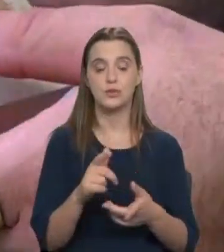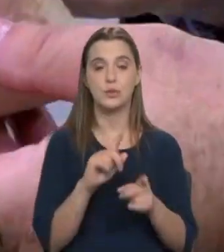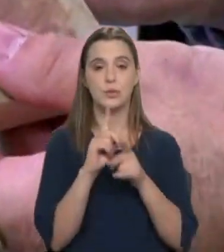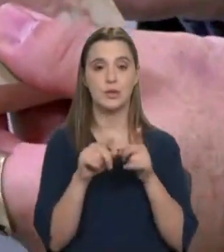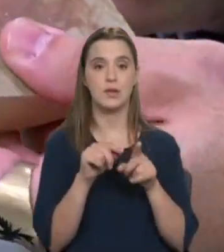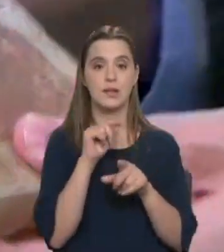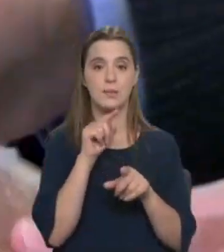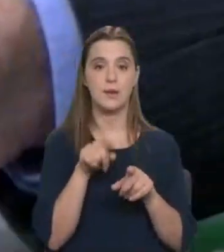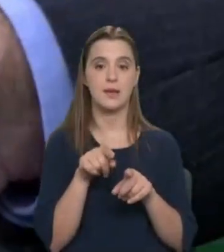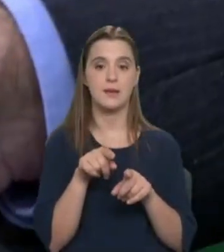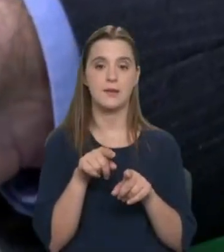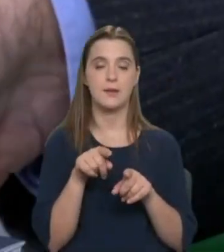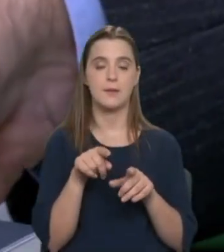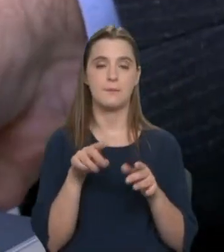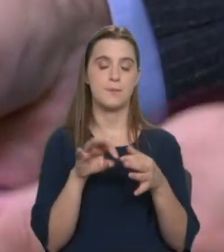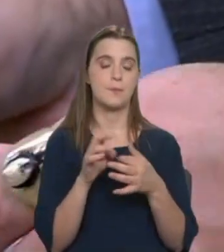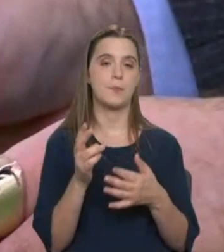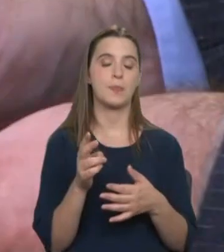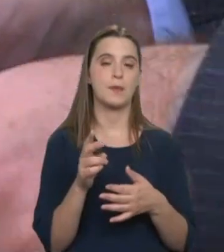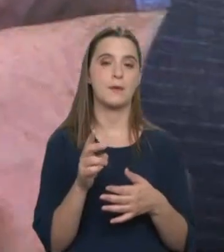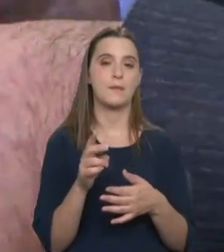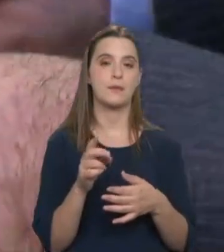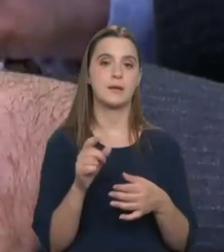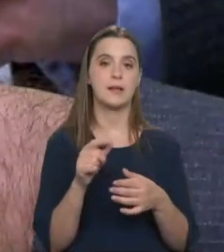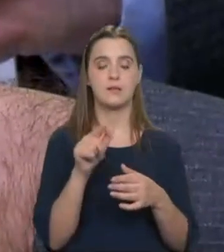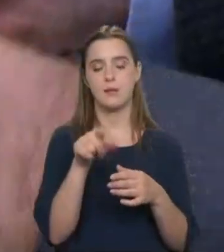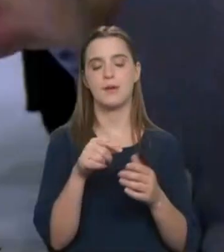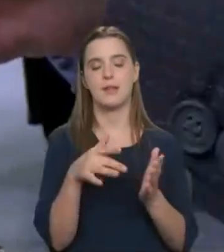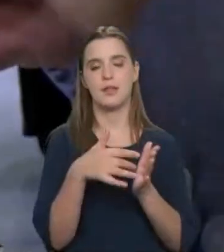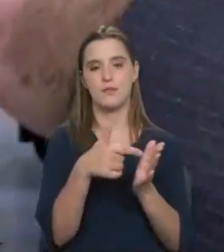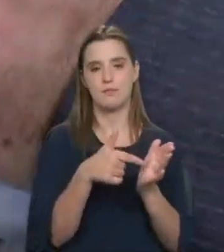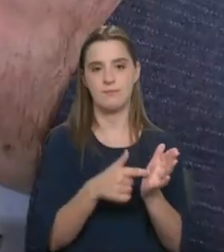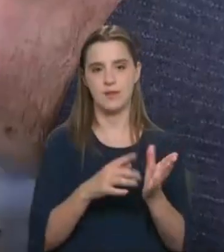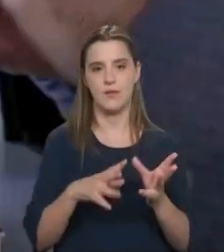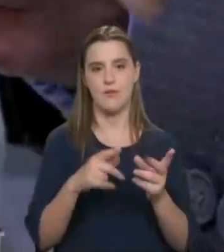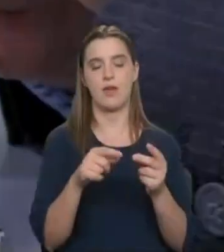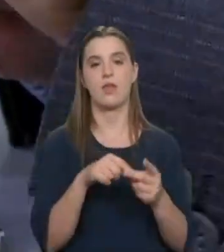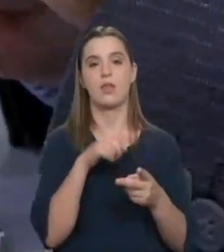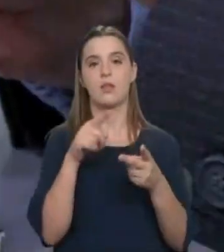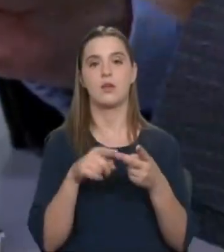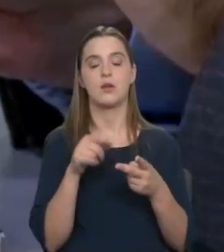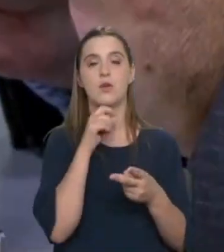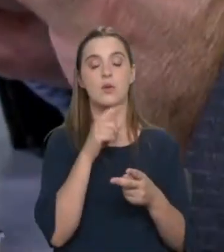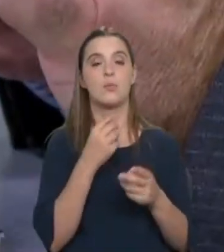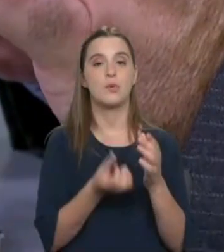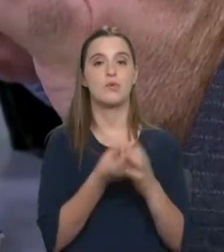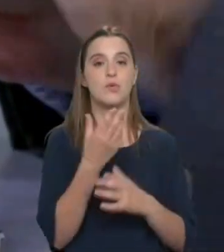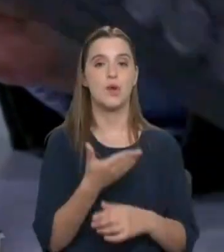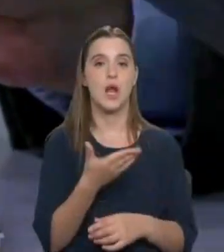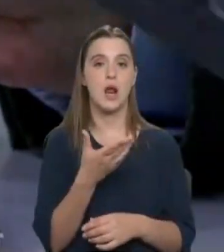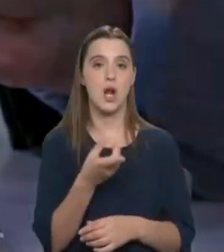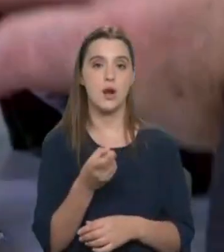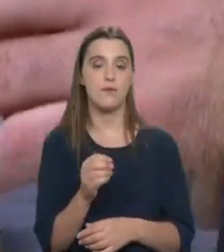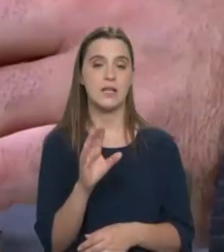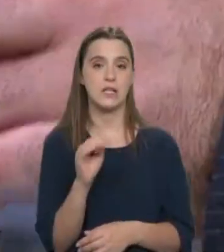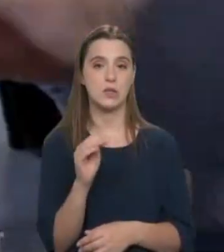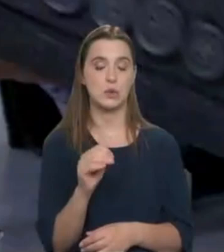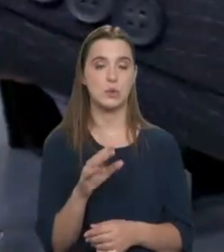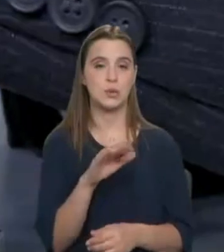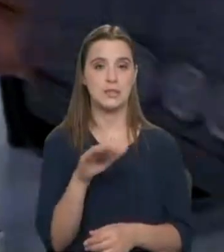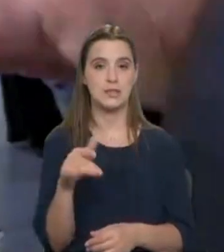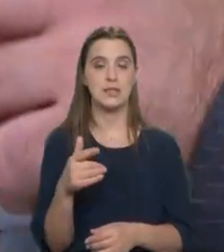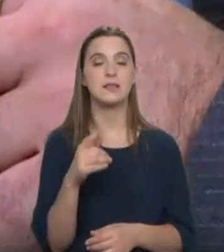está aqui muito bem desenvolvida neste ensaio. Depois, do produtor do magnífico 90 Segundos de Ciência da nossa Antena